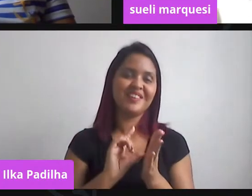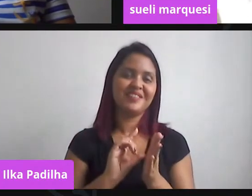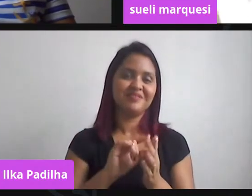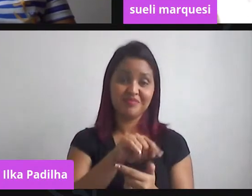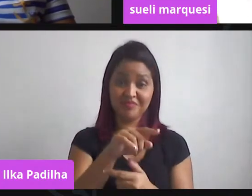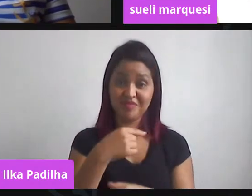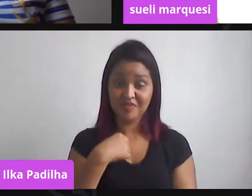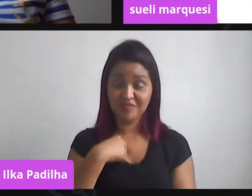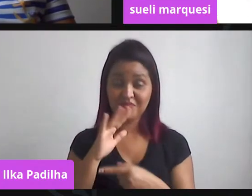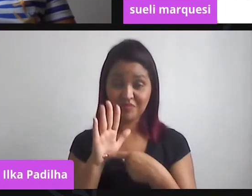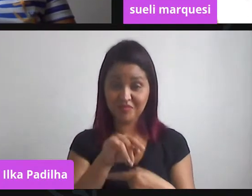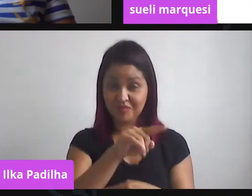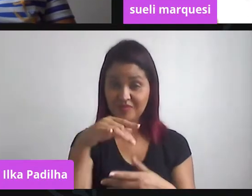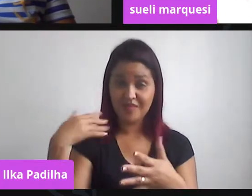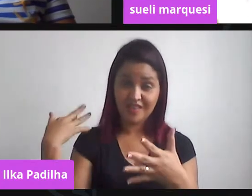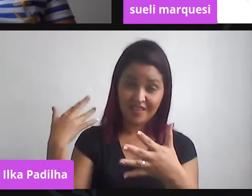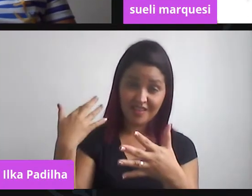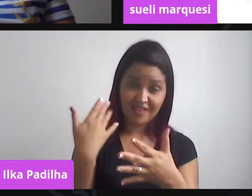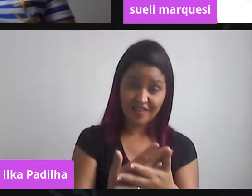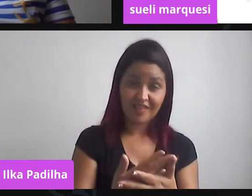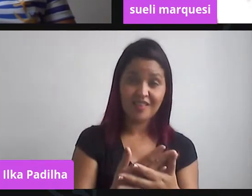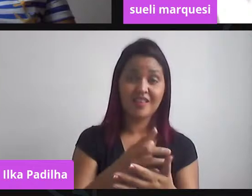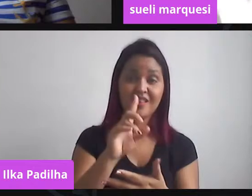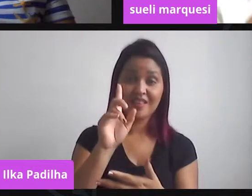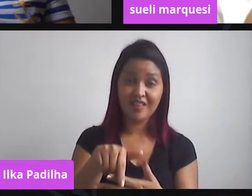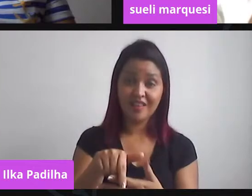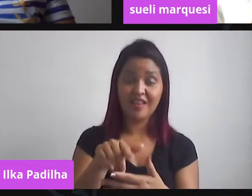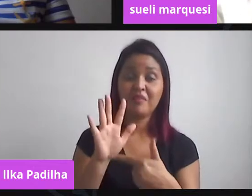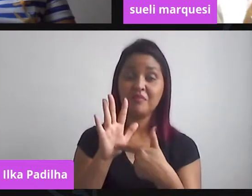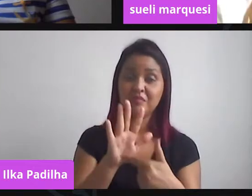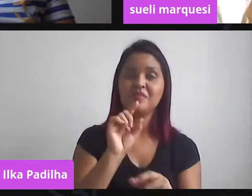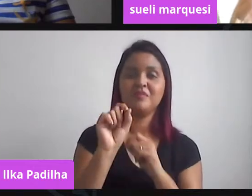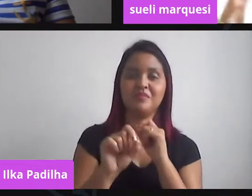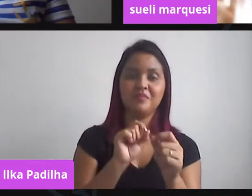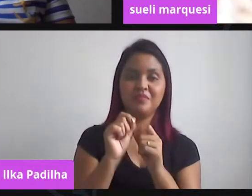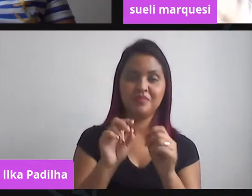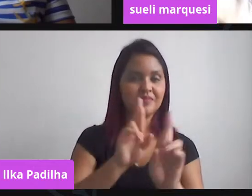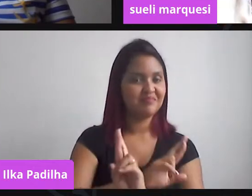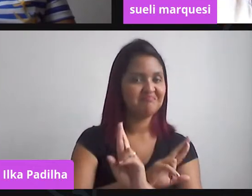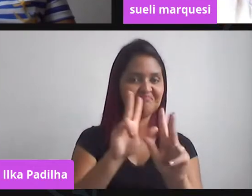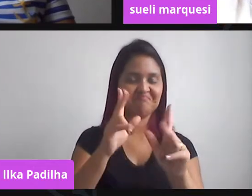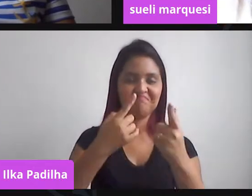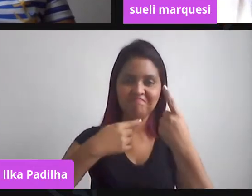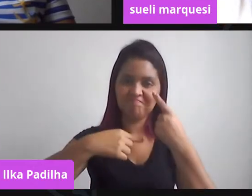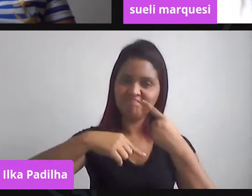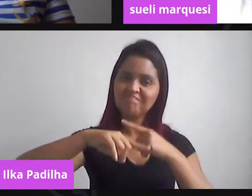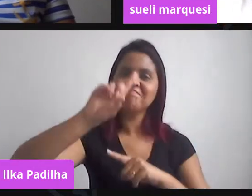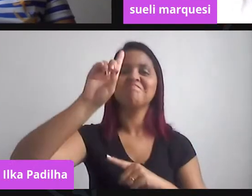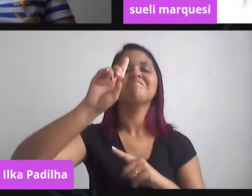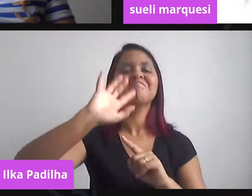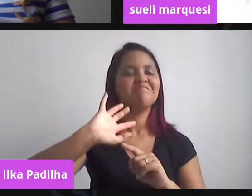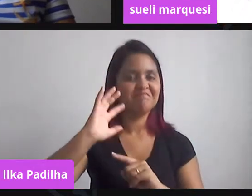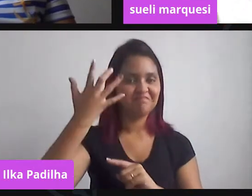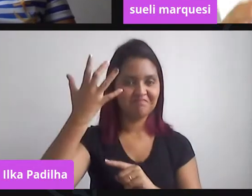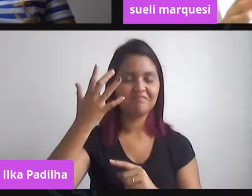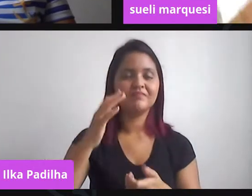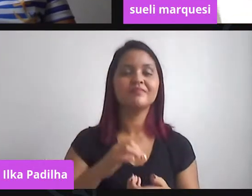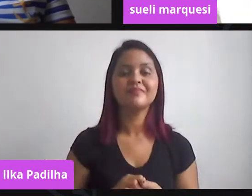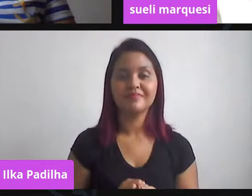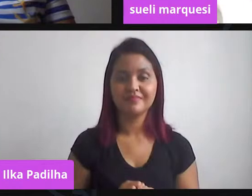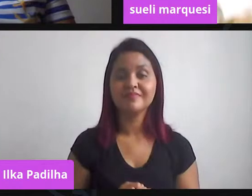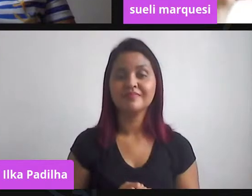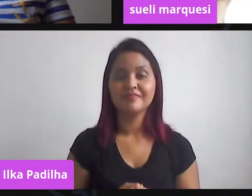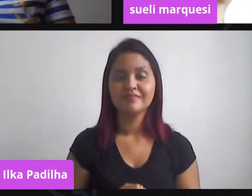percurso histórico, não foi só para revisitar, mas foi para mostrar realmente como que a evolução foi se dando, né? Porque